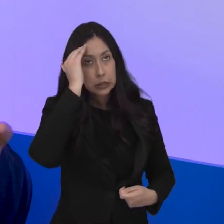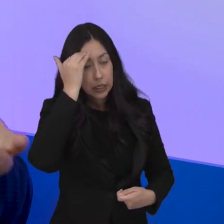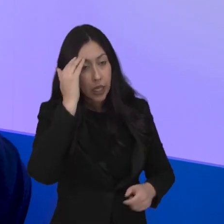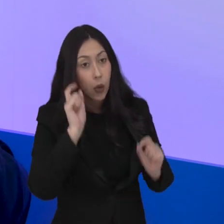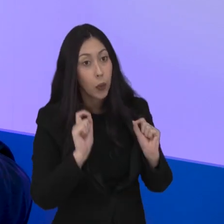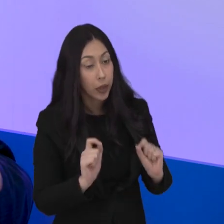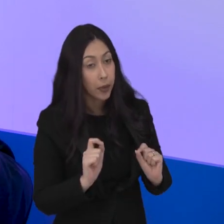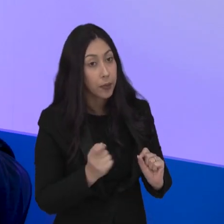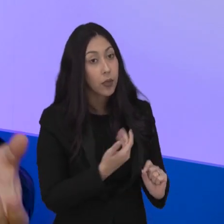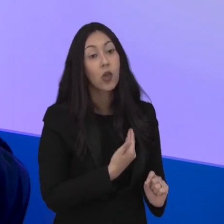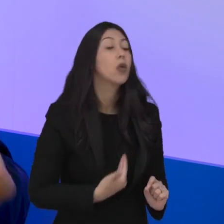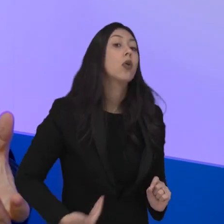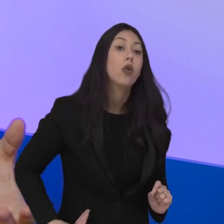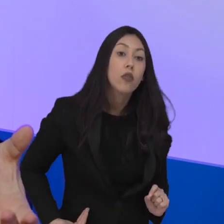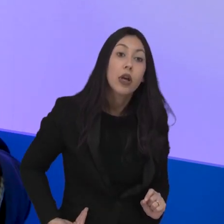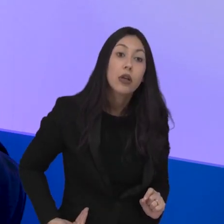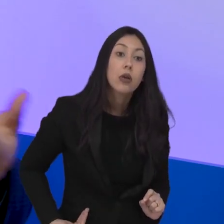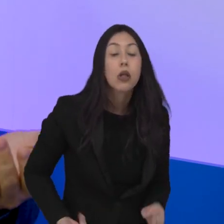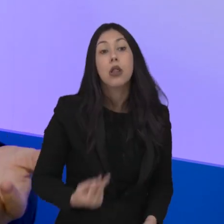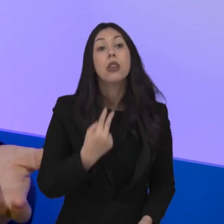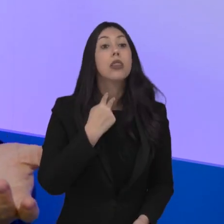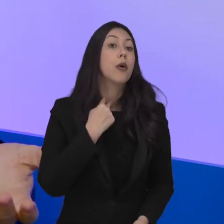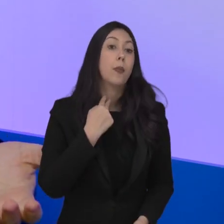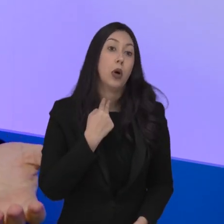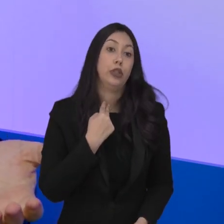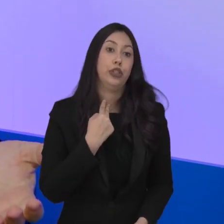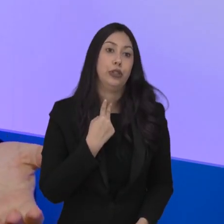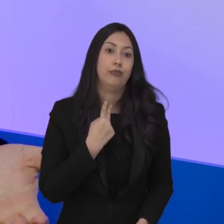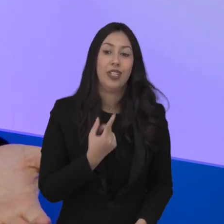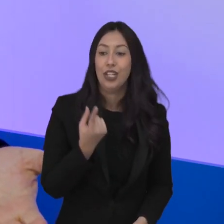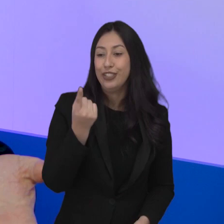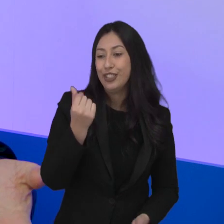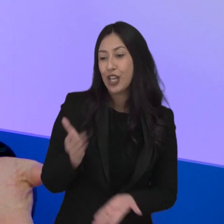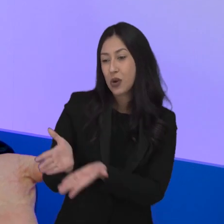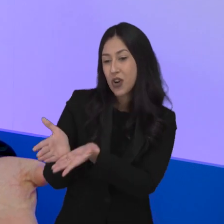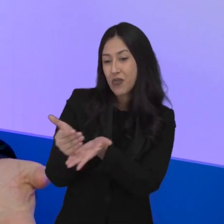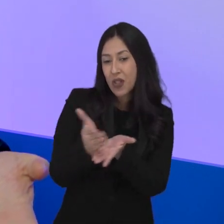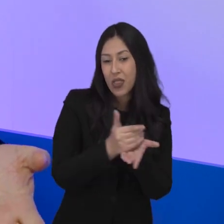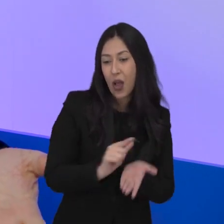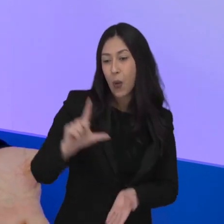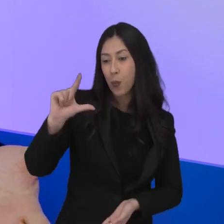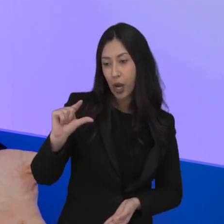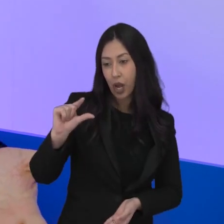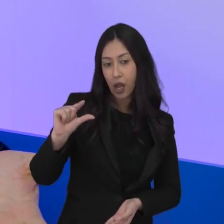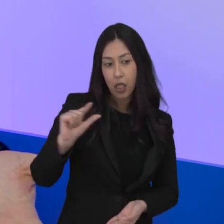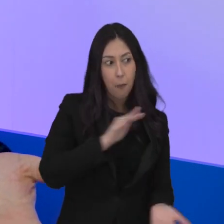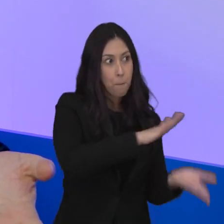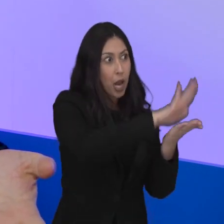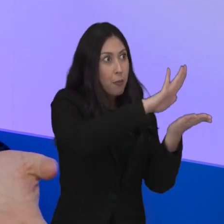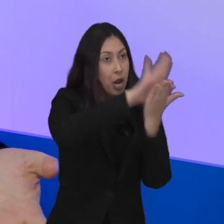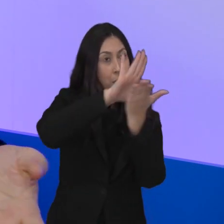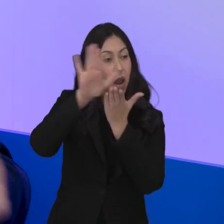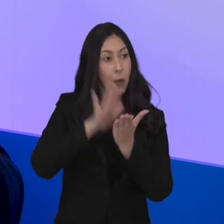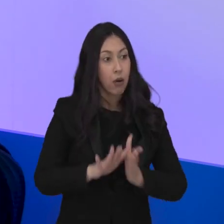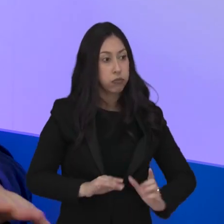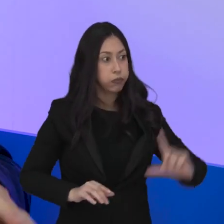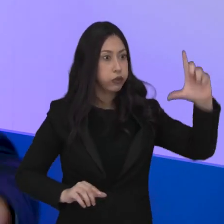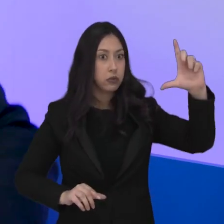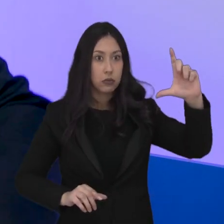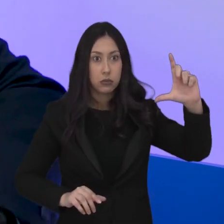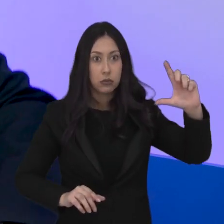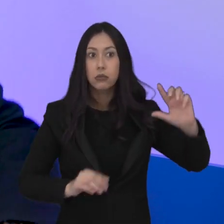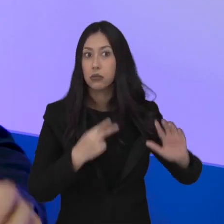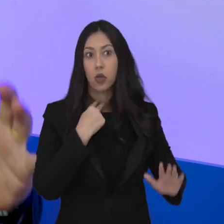seguinte: o Estado ele não pode, obviamente, assim como nós, gastar mais do que ele arrecada. Tá? Então essa é a